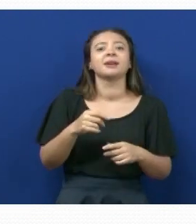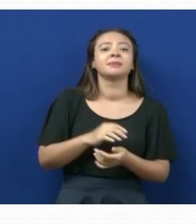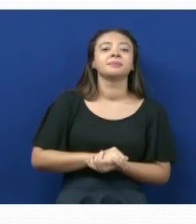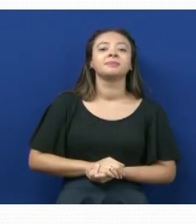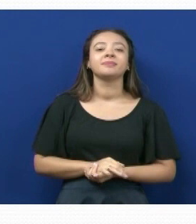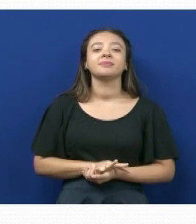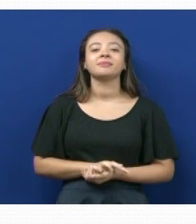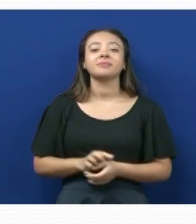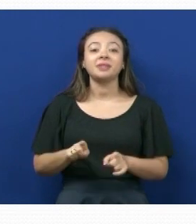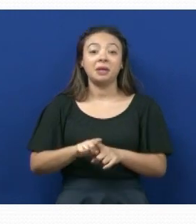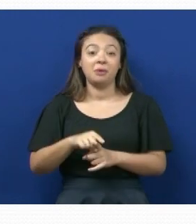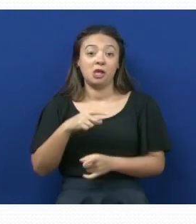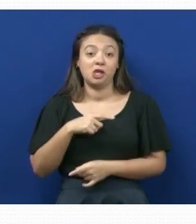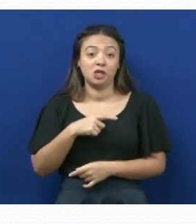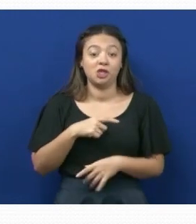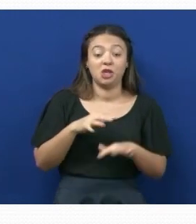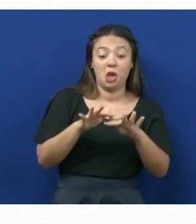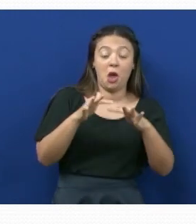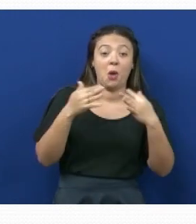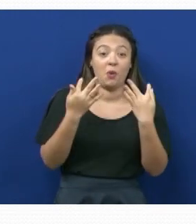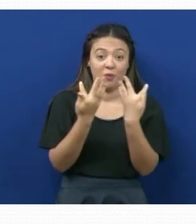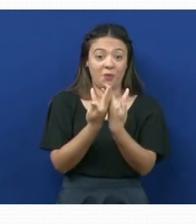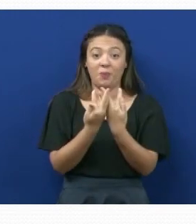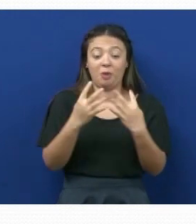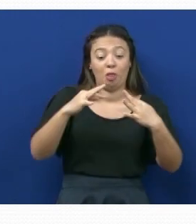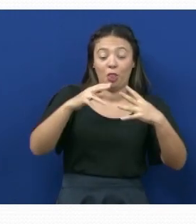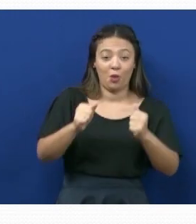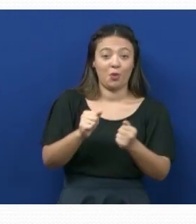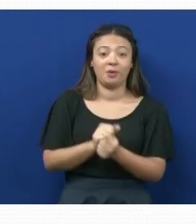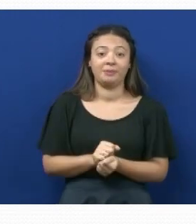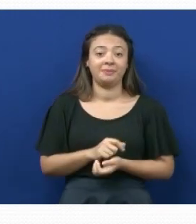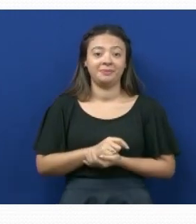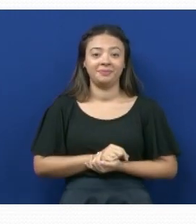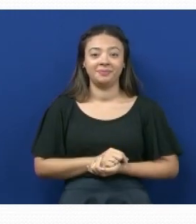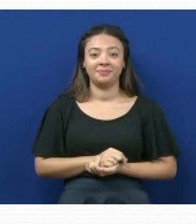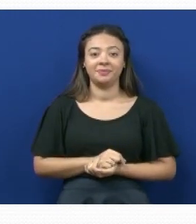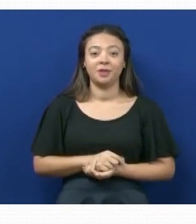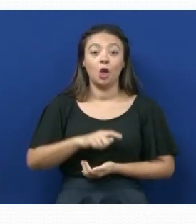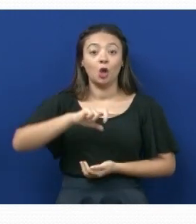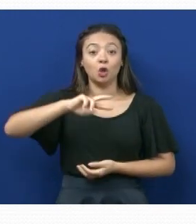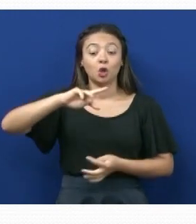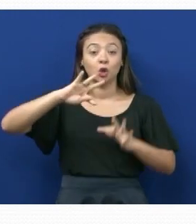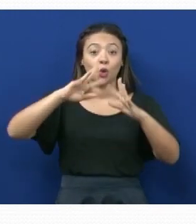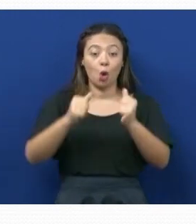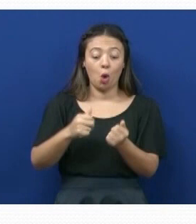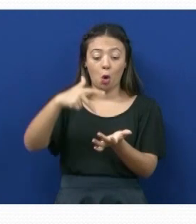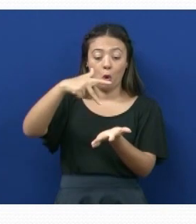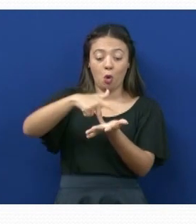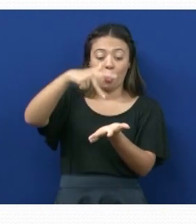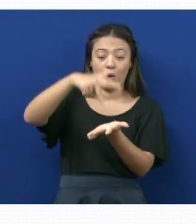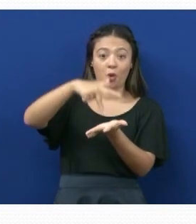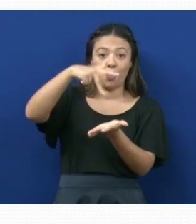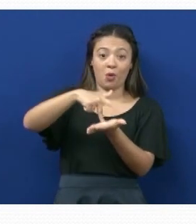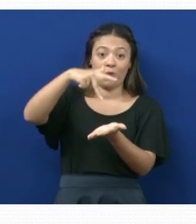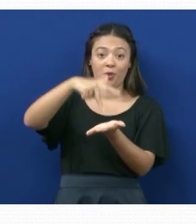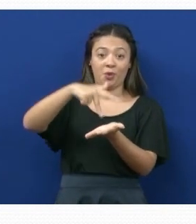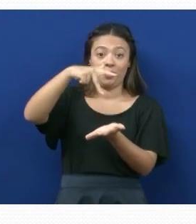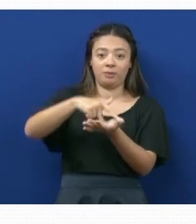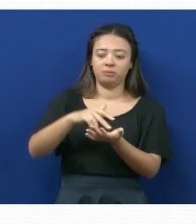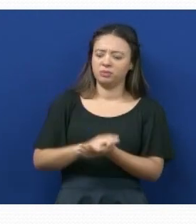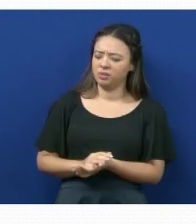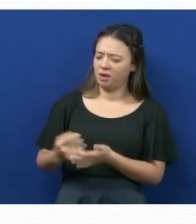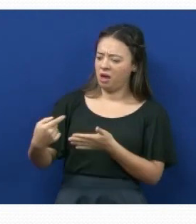e o sacizinho em riba da mãe, tudo pulando numa perna. E o que eles fizeram ou disseram para o